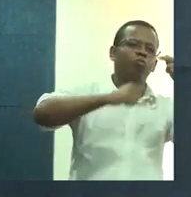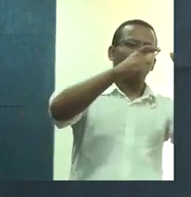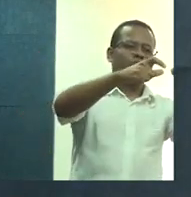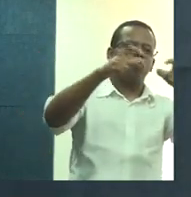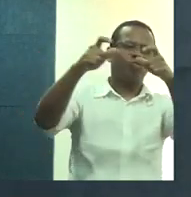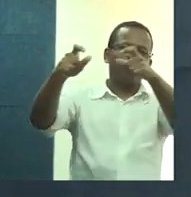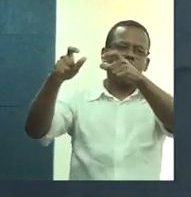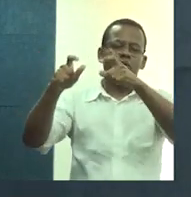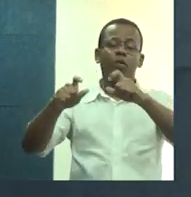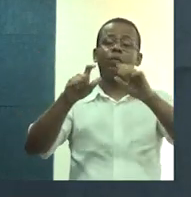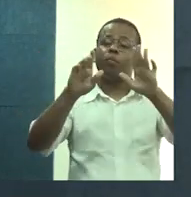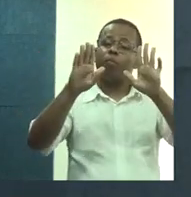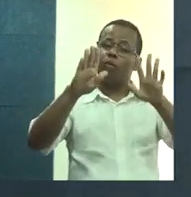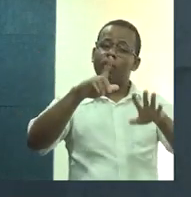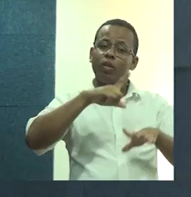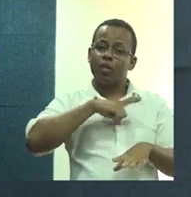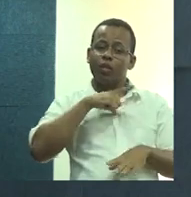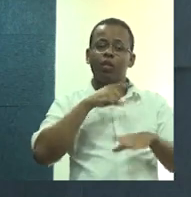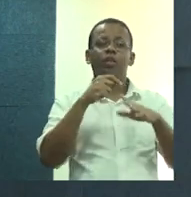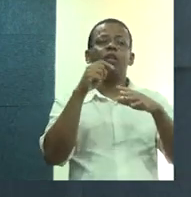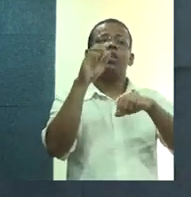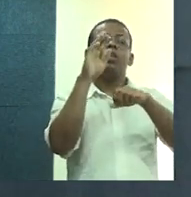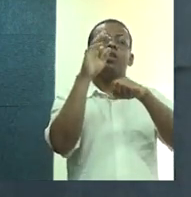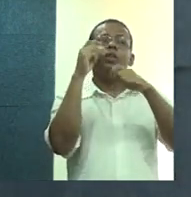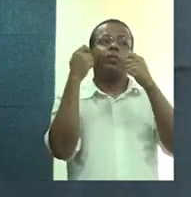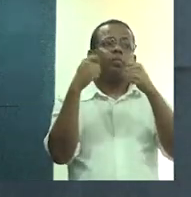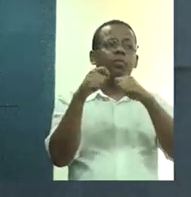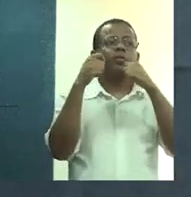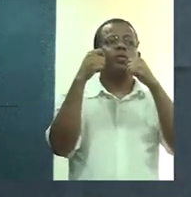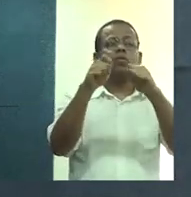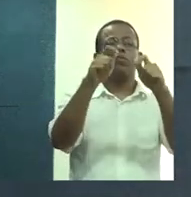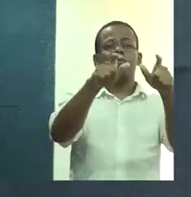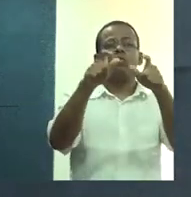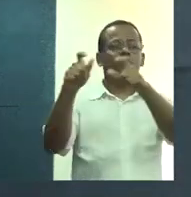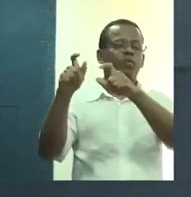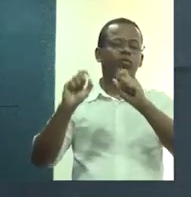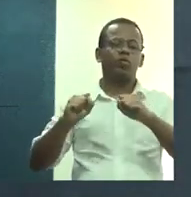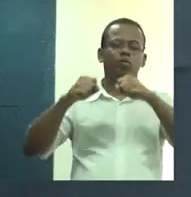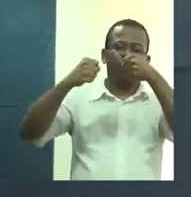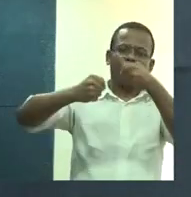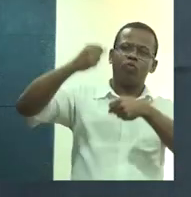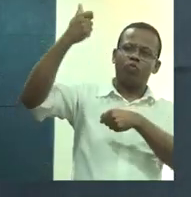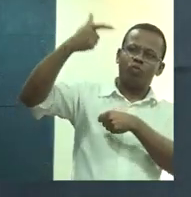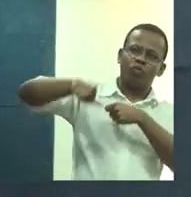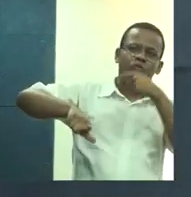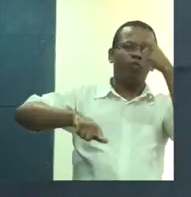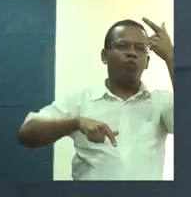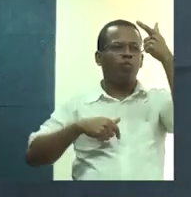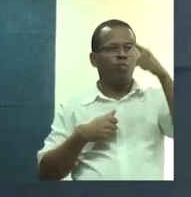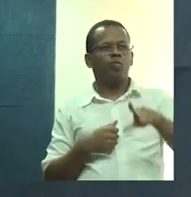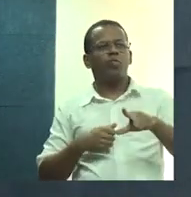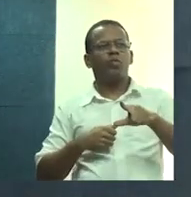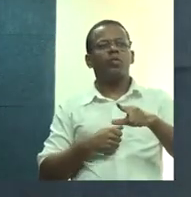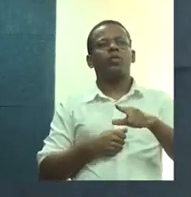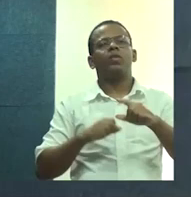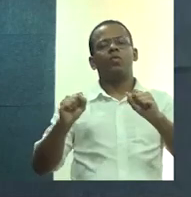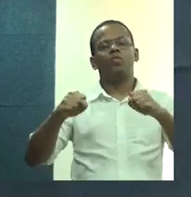para esses lugares mas apesar de tudo isso todas essas carências que esses lugares tem que nós possamos de novo